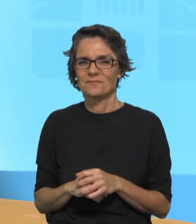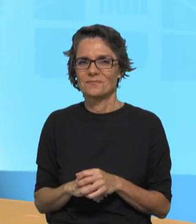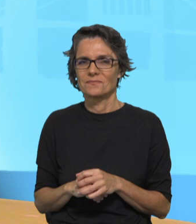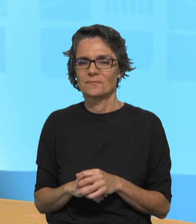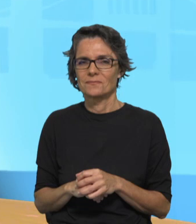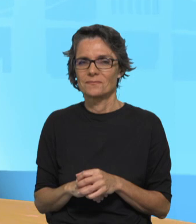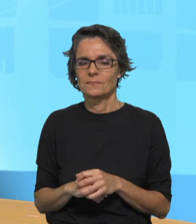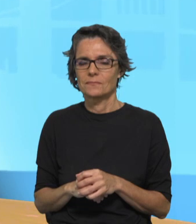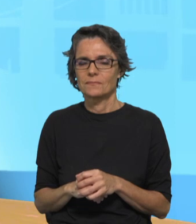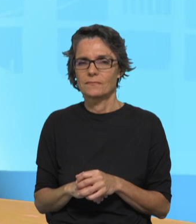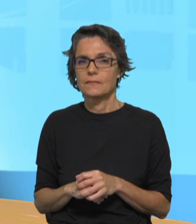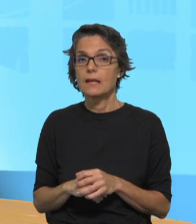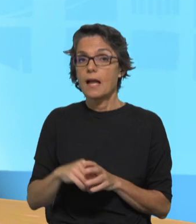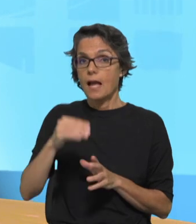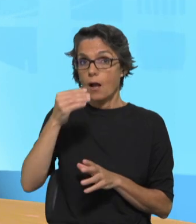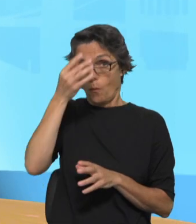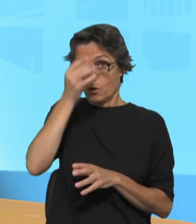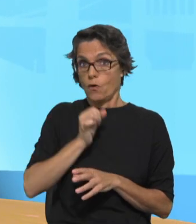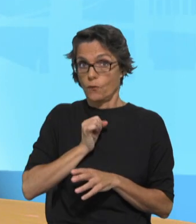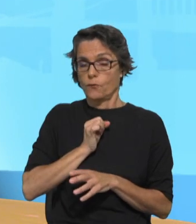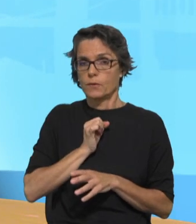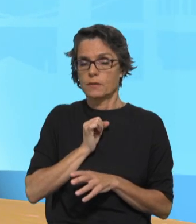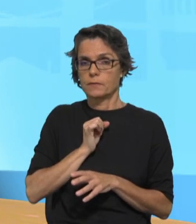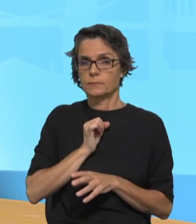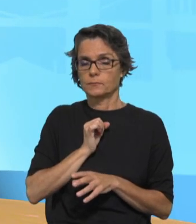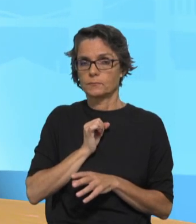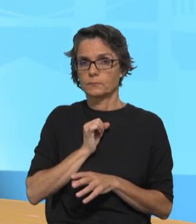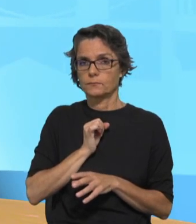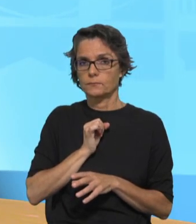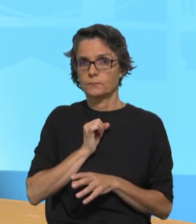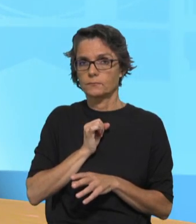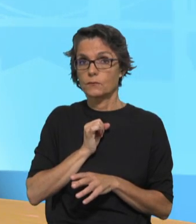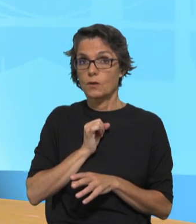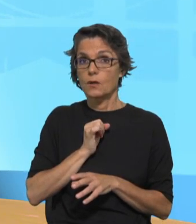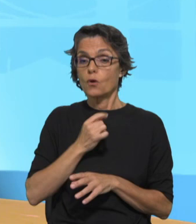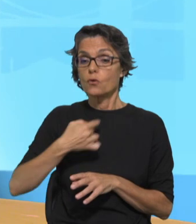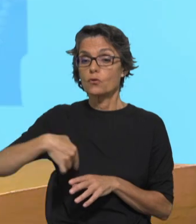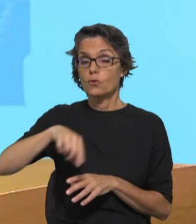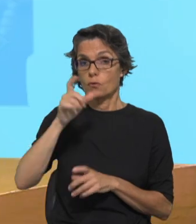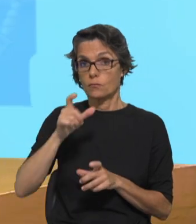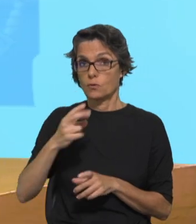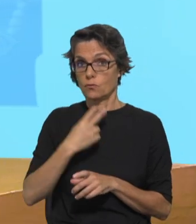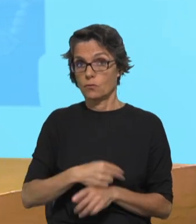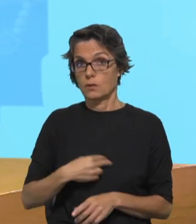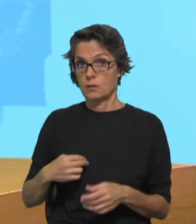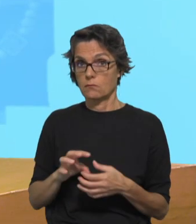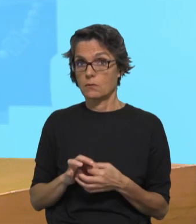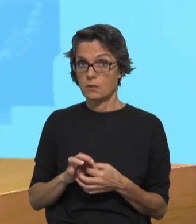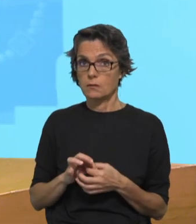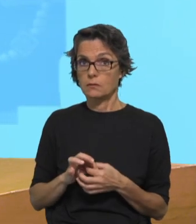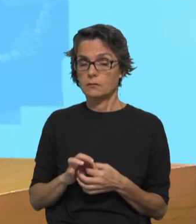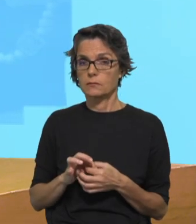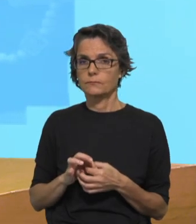E eu aí acho que há enfim, para nós cristãos, há uma maneira